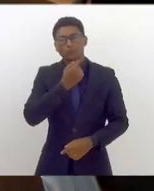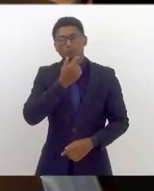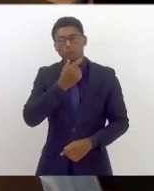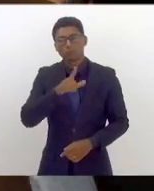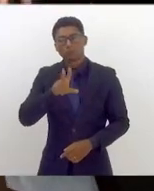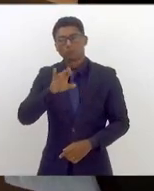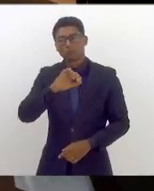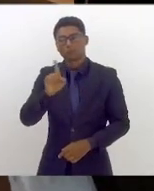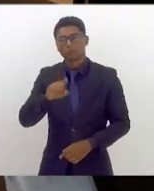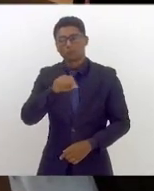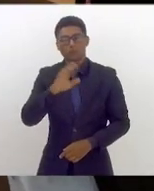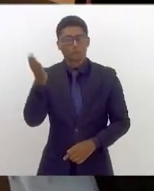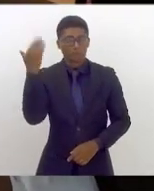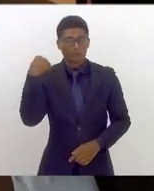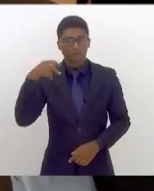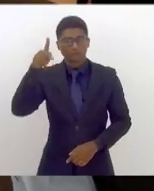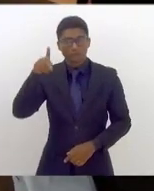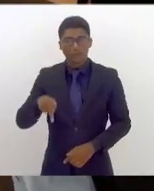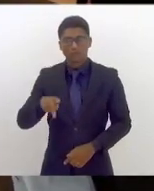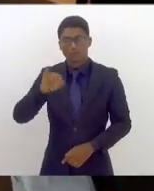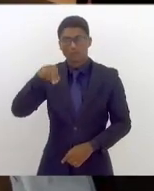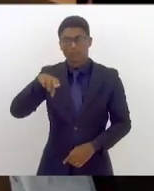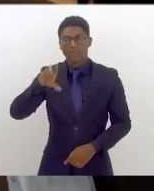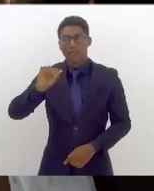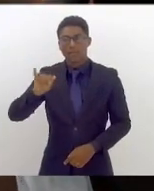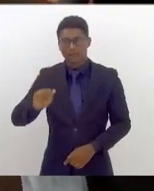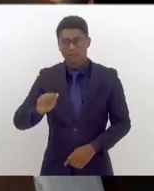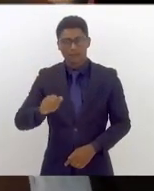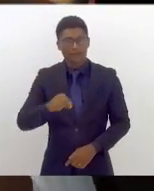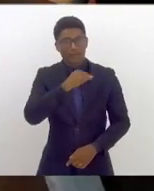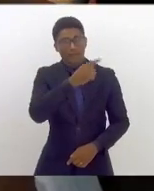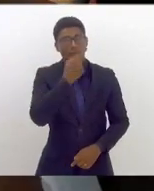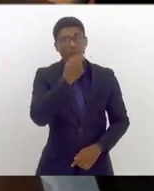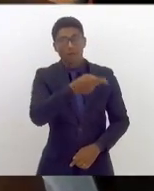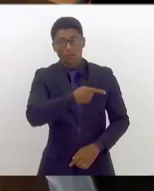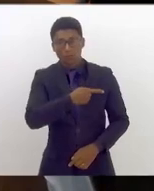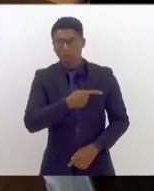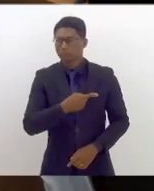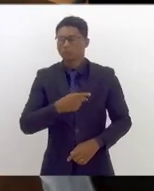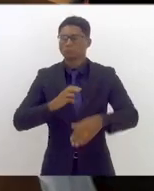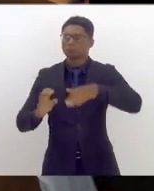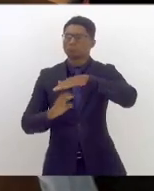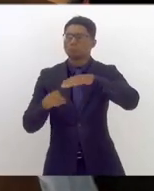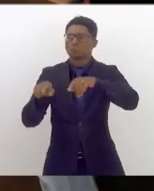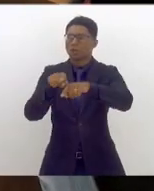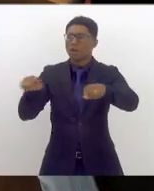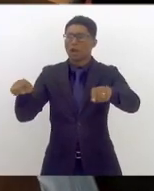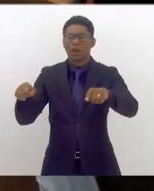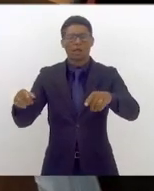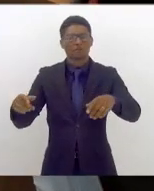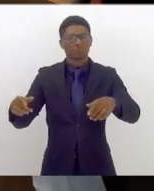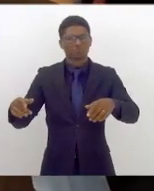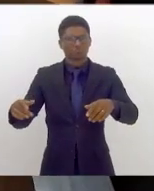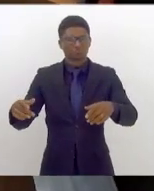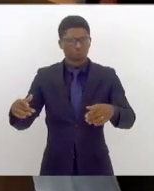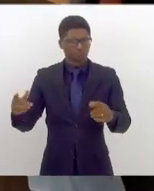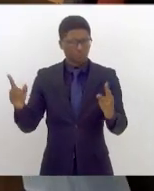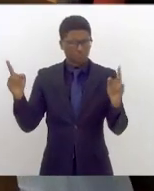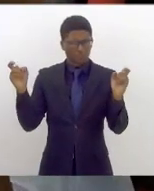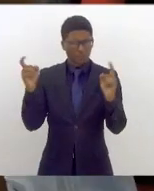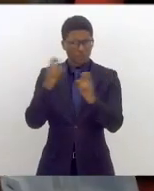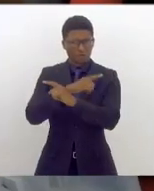presidente do Enéa e ele disse que não havia nenhuma empresa na região que estava com dificuldade de se